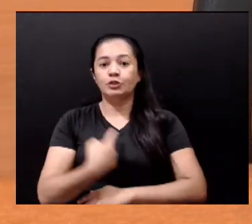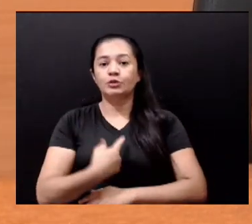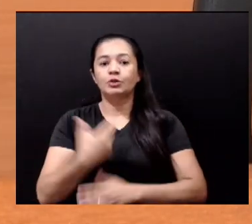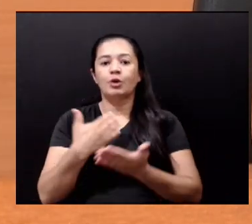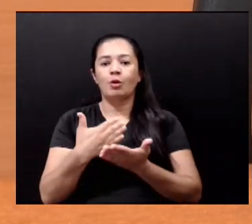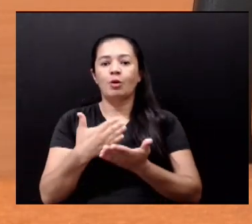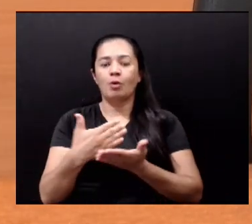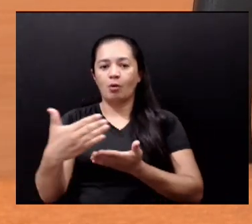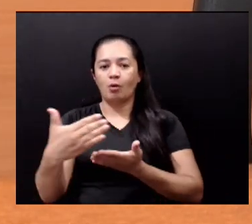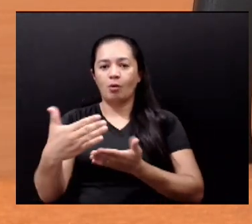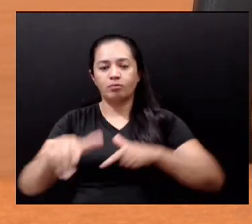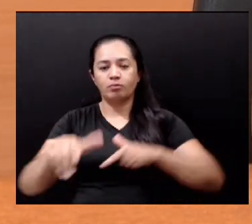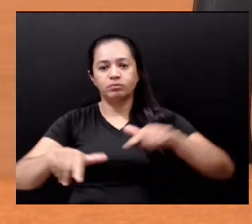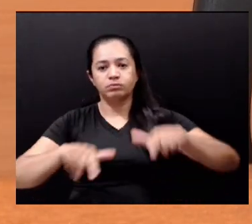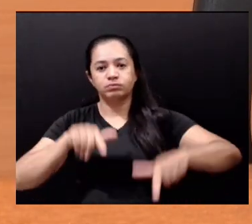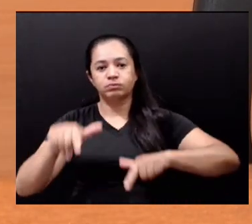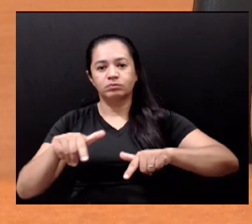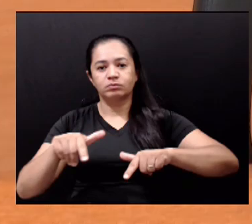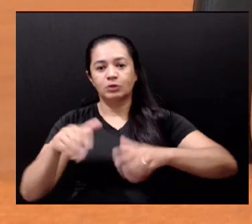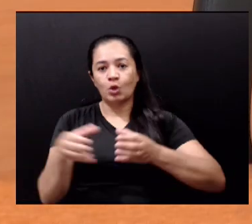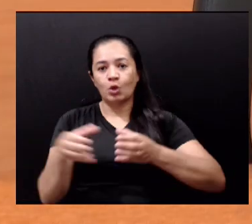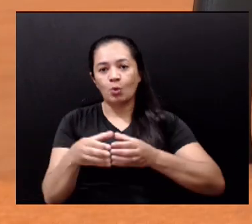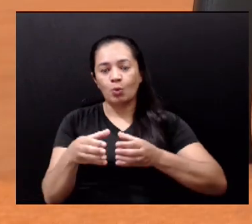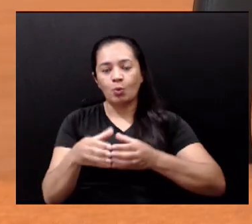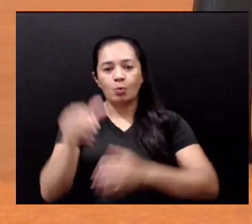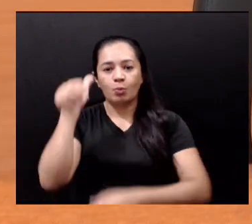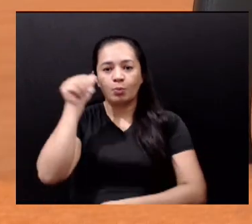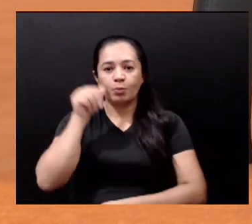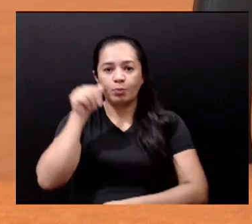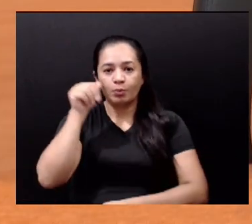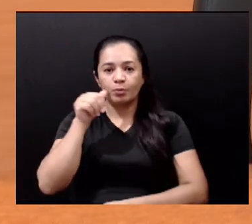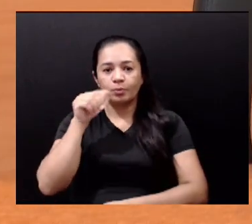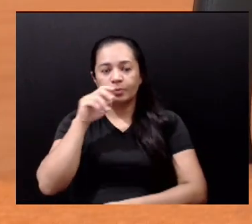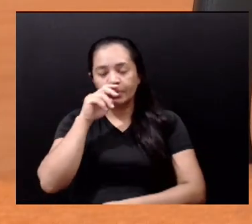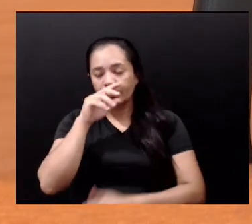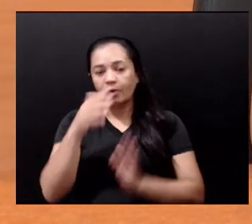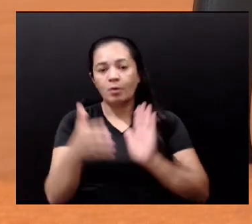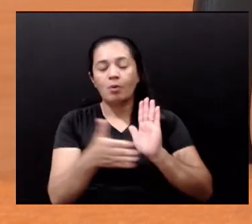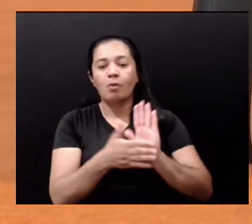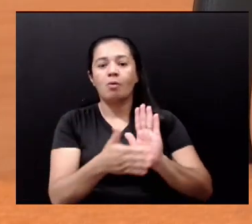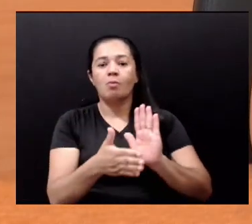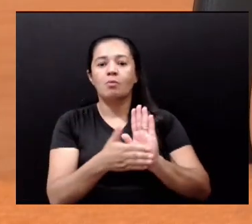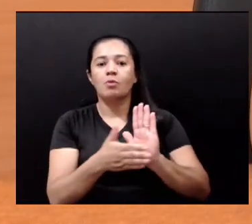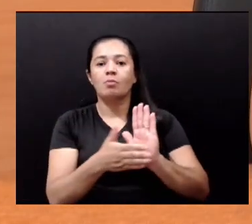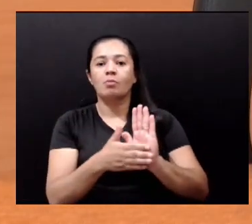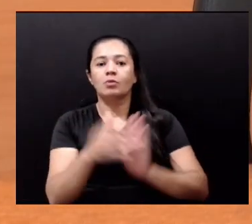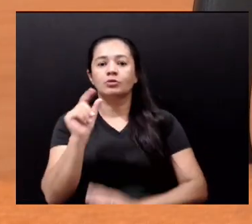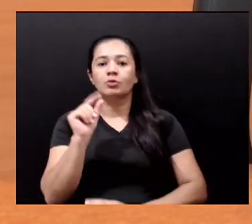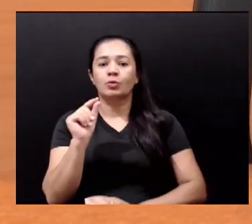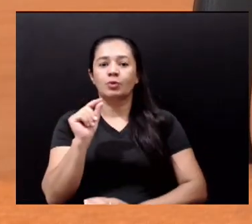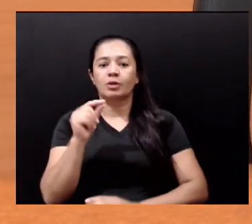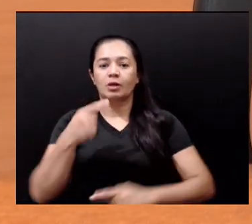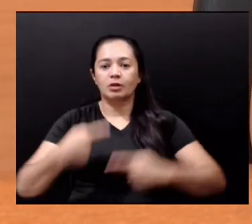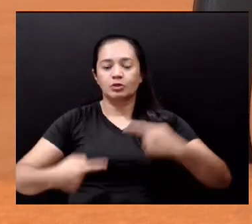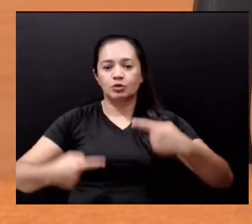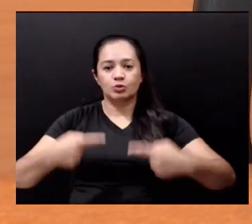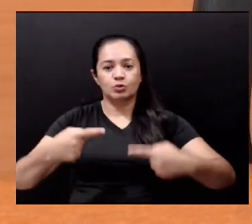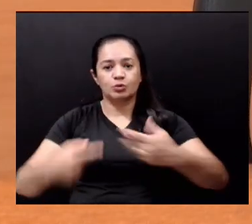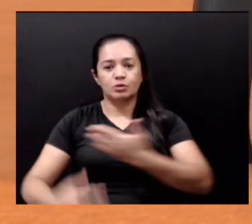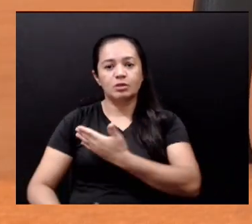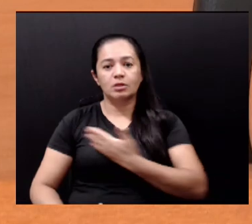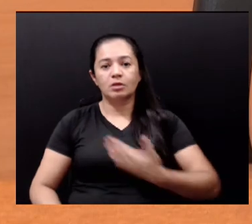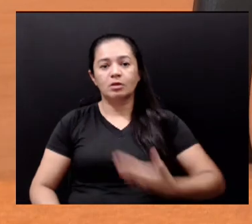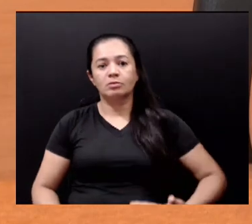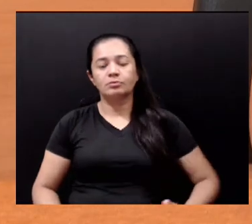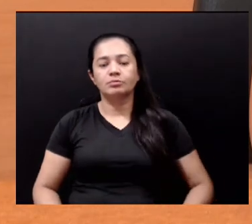trabalhos da Comissão da Mulher, propondo que a gente faça uma discussão pública sobre um tema que é um